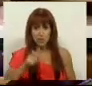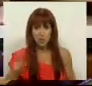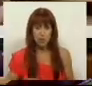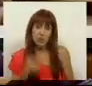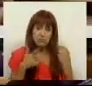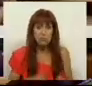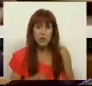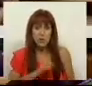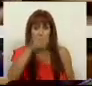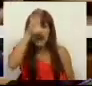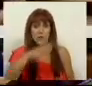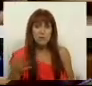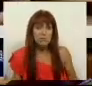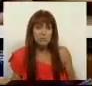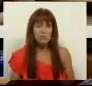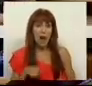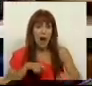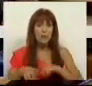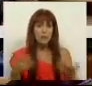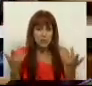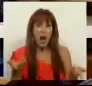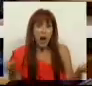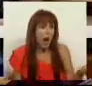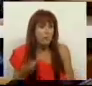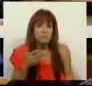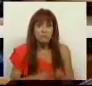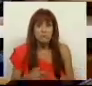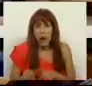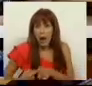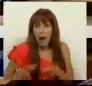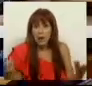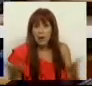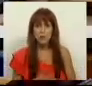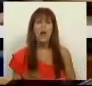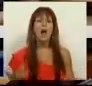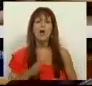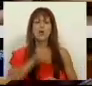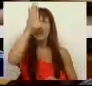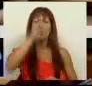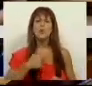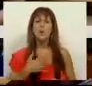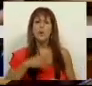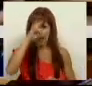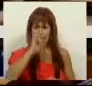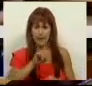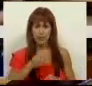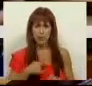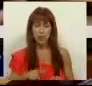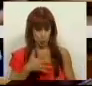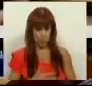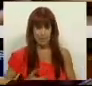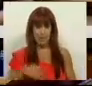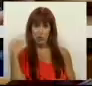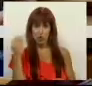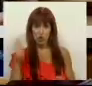que na verdade, Sr. Primeiro-Ministro, em política é aquilo que verdadeiramente interessa. Agora, Sr. Primeiro-Ministro, eu queria relembrar sobre o desemprego